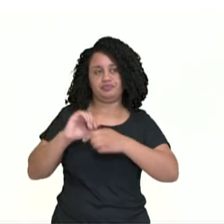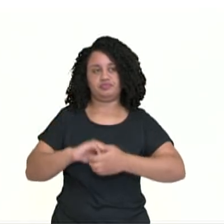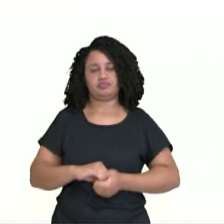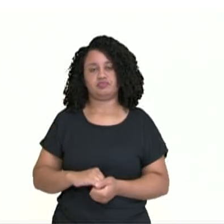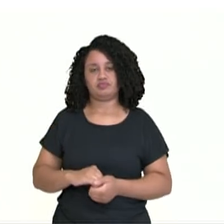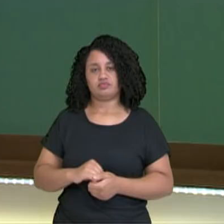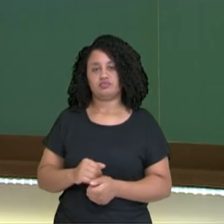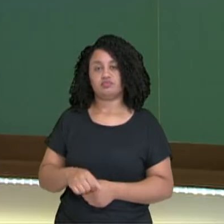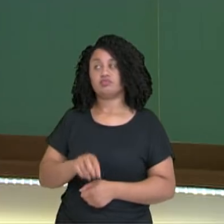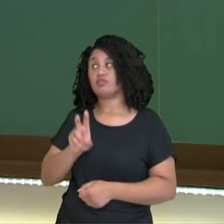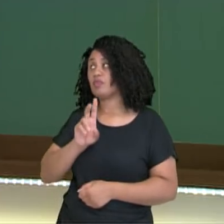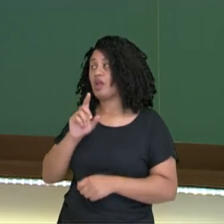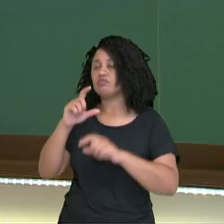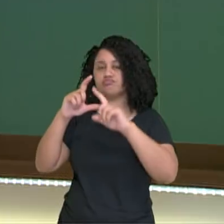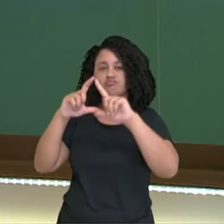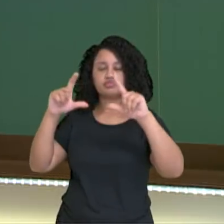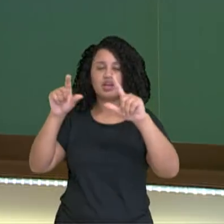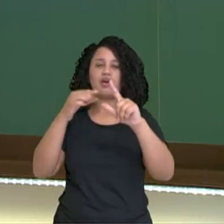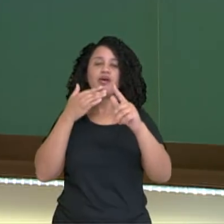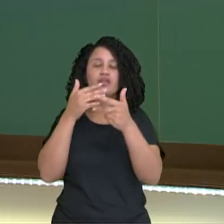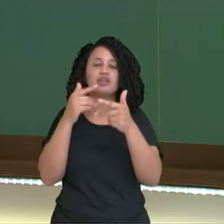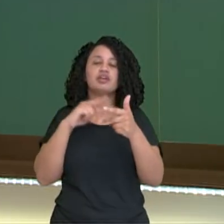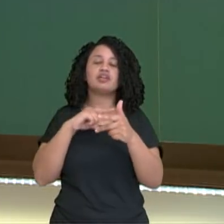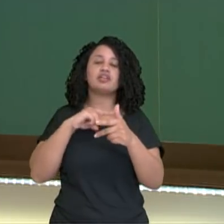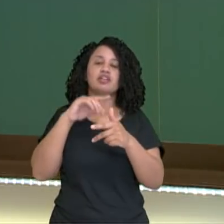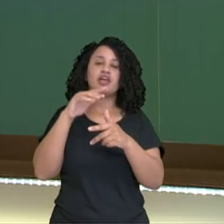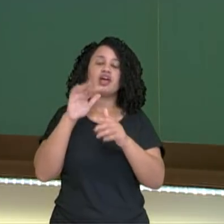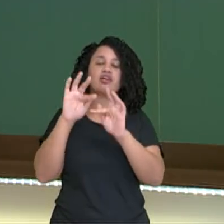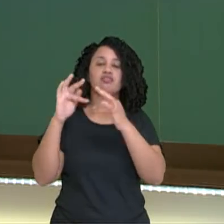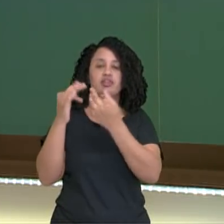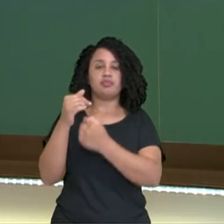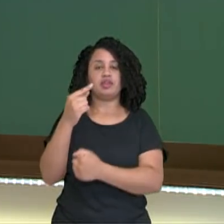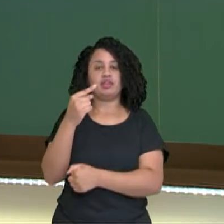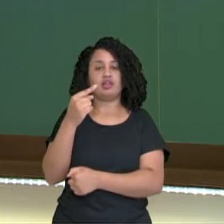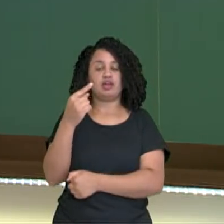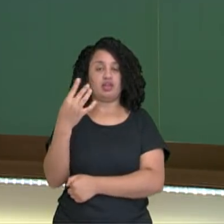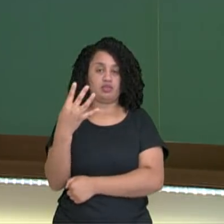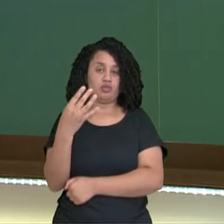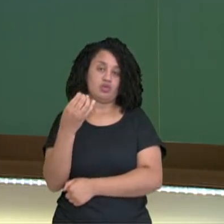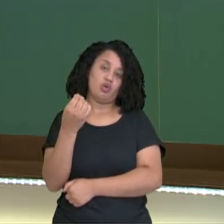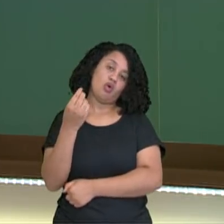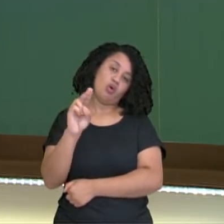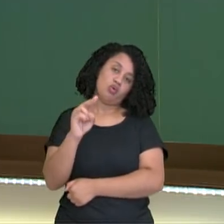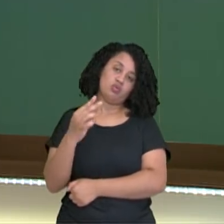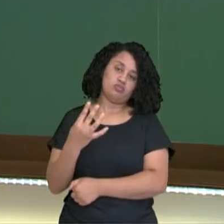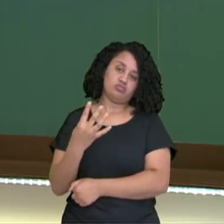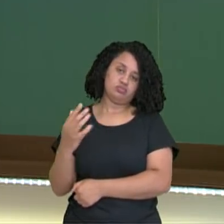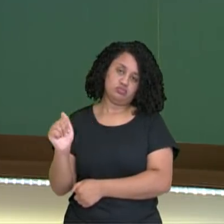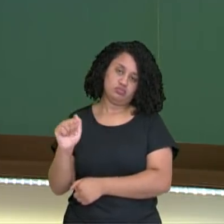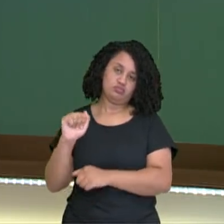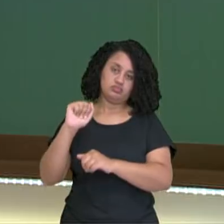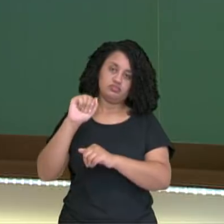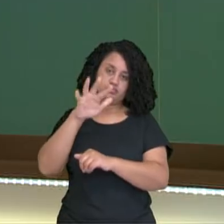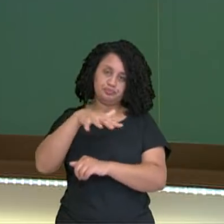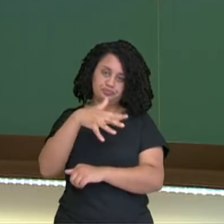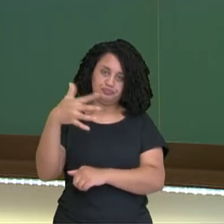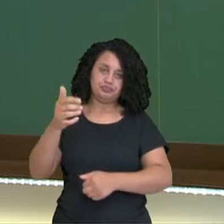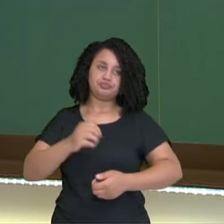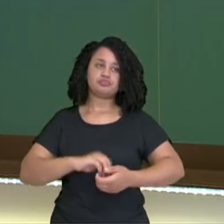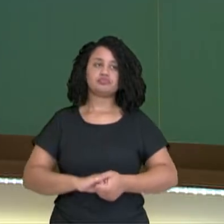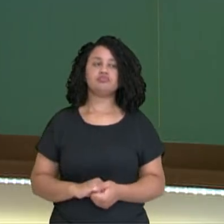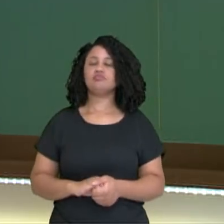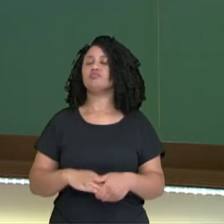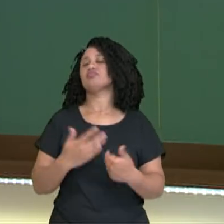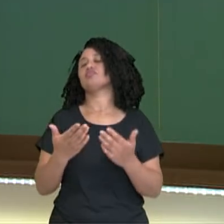têm a família 14 ou família 4A na tabela periódica. Com relação aos postulados de